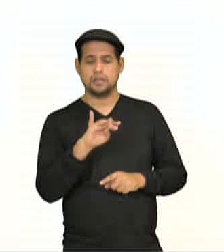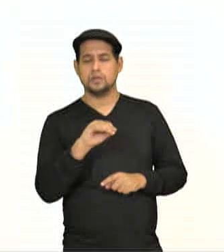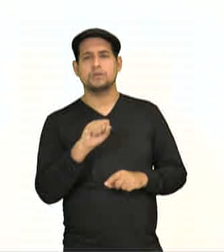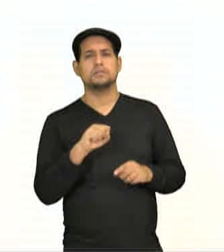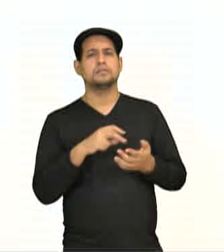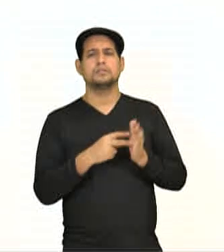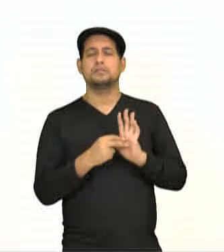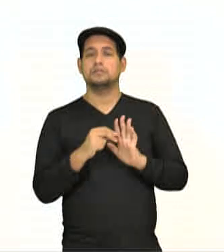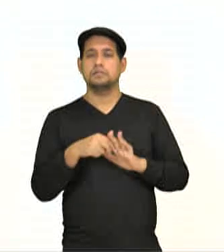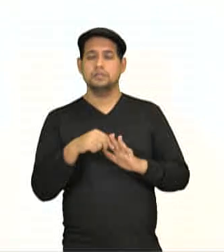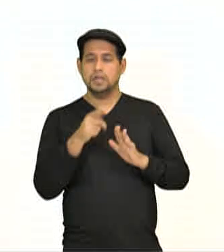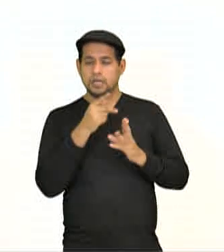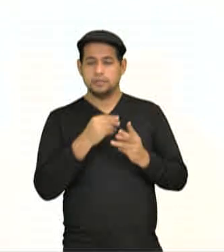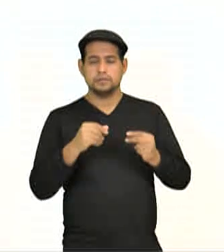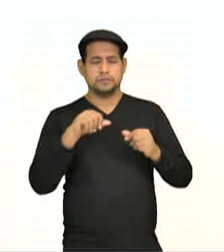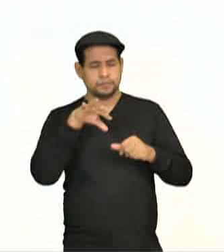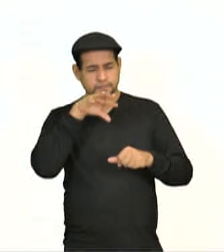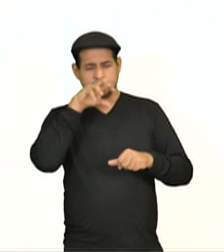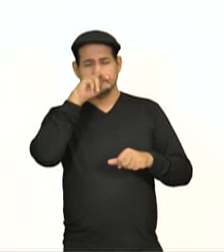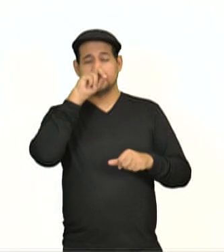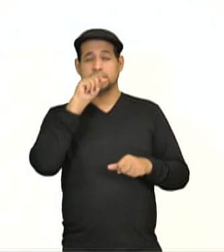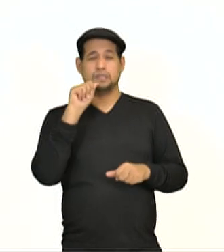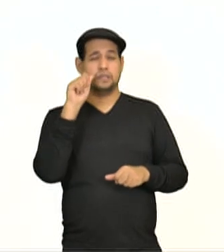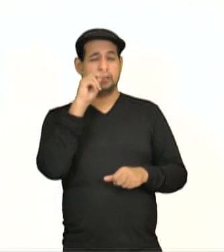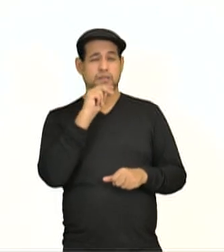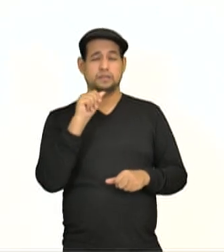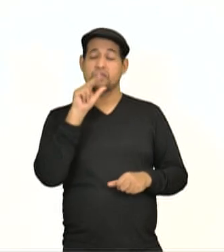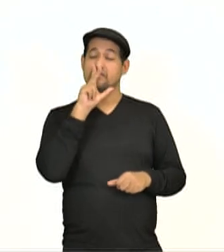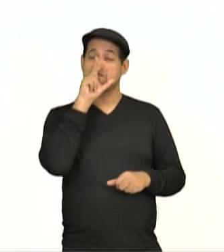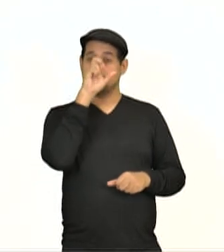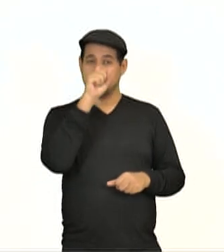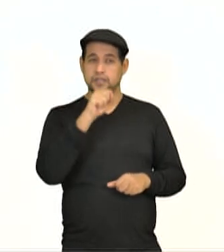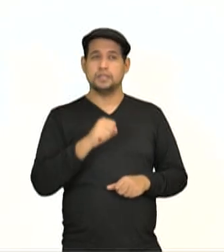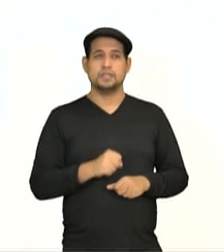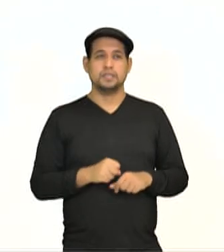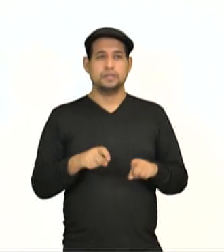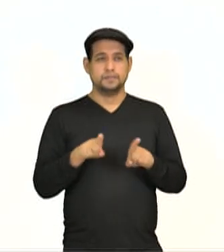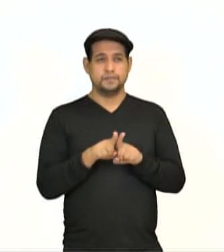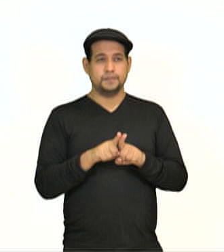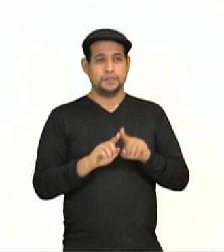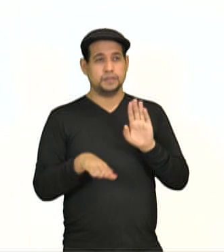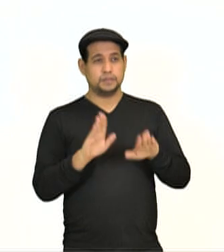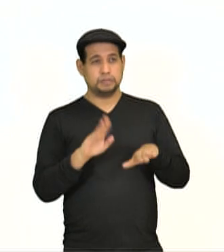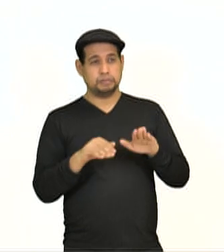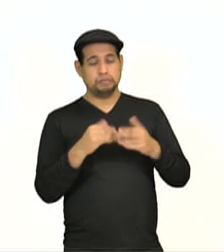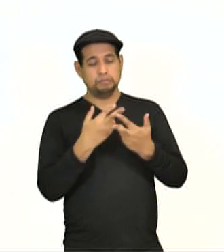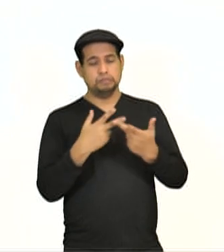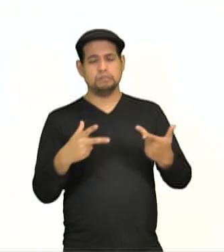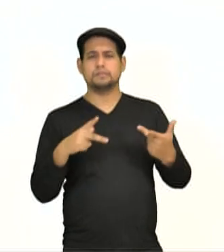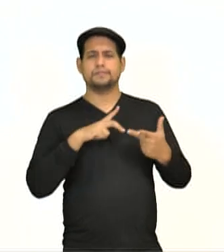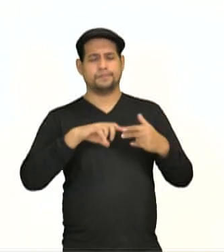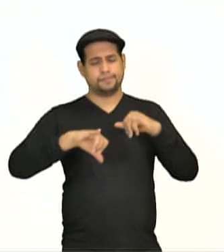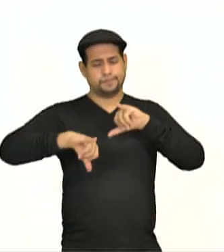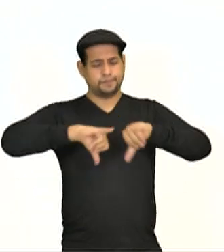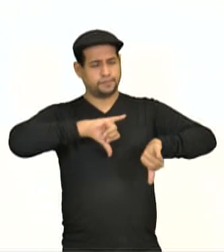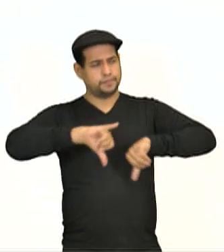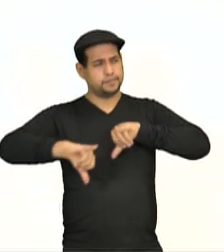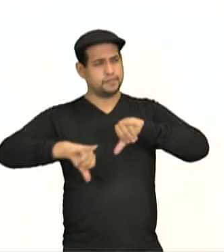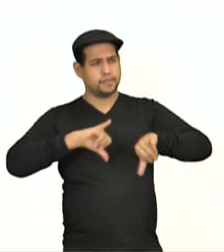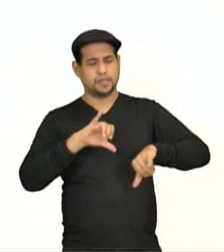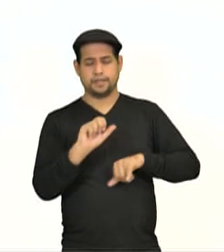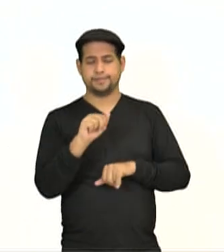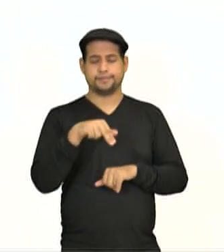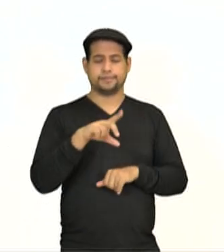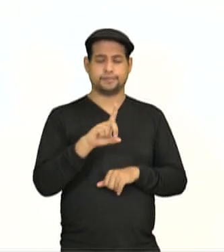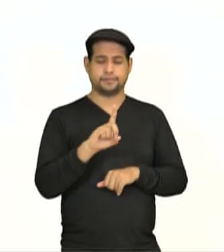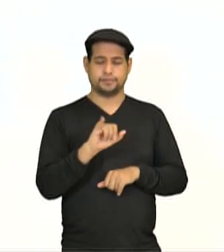molecular são líquidos e de cheiro irritante e forte. Algumas propriedades químicas. Os